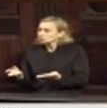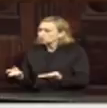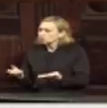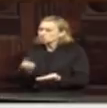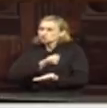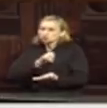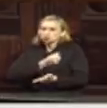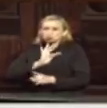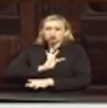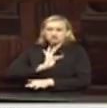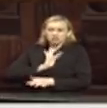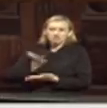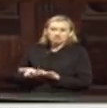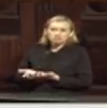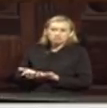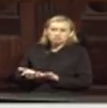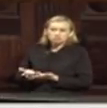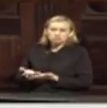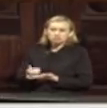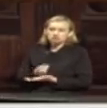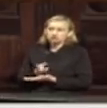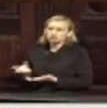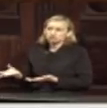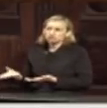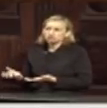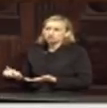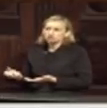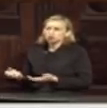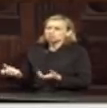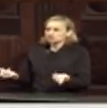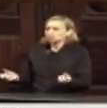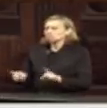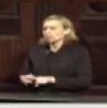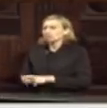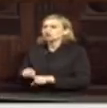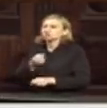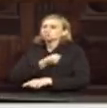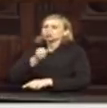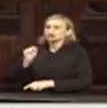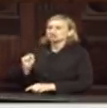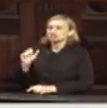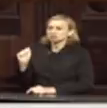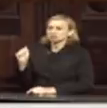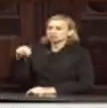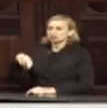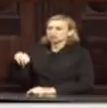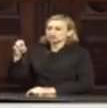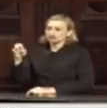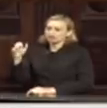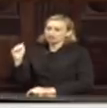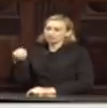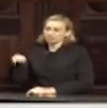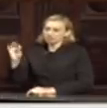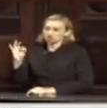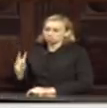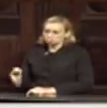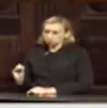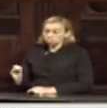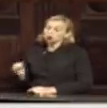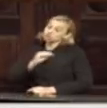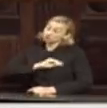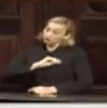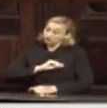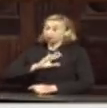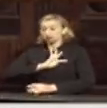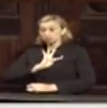número de policiais, e não é quantitativo nem pela questão orçamentária. Claro que o policial ganha é um grande problema, que ele é um dos que